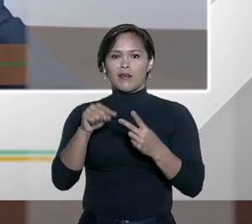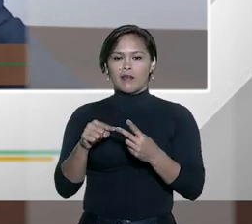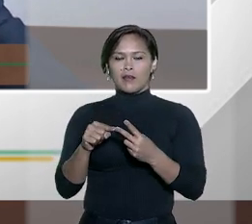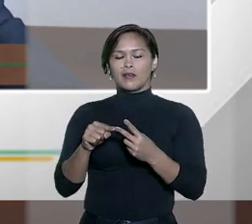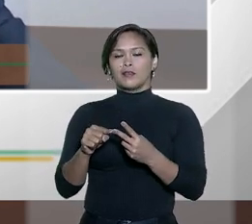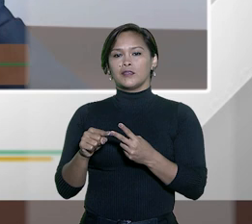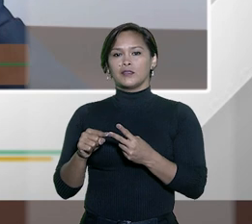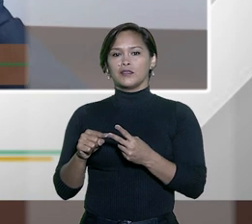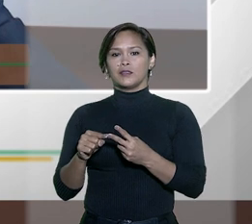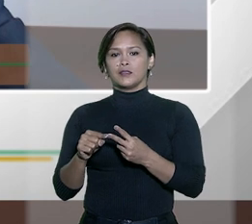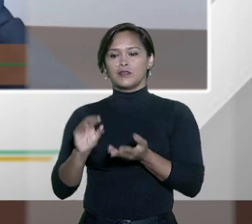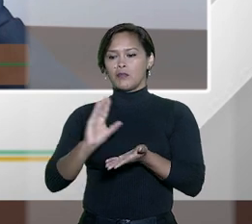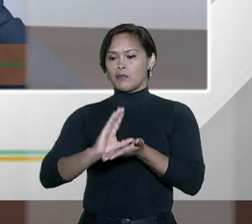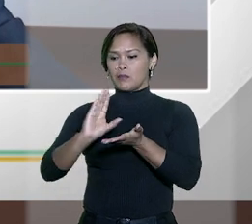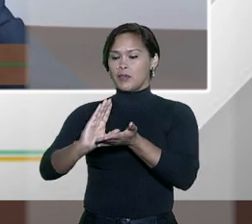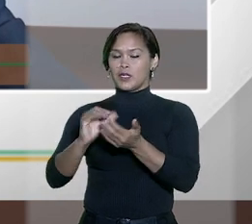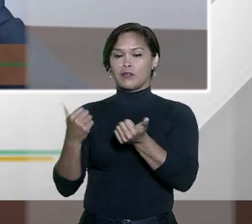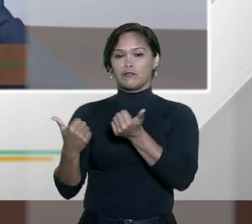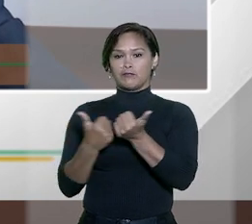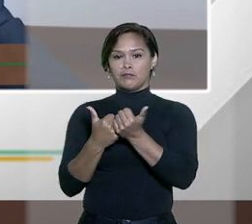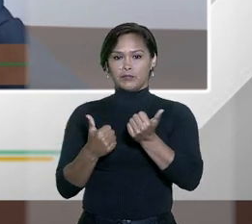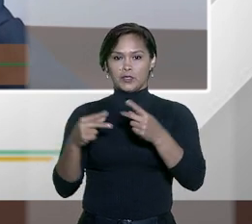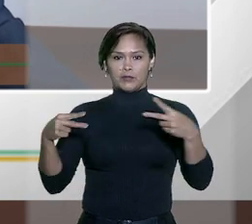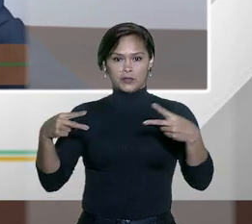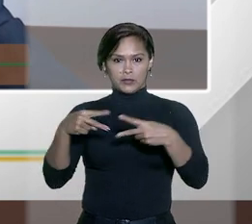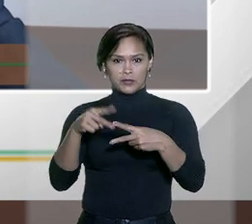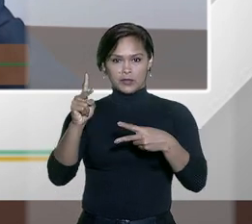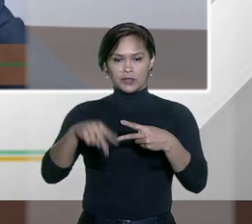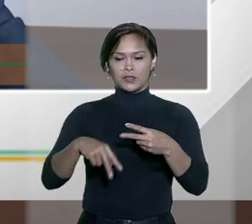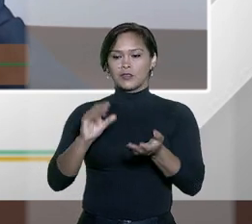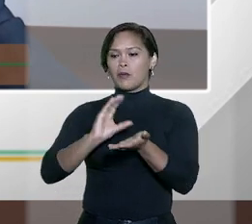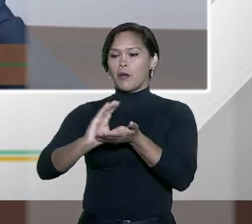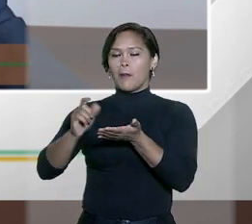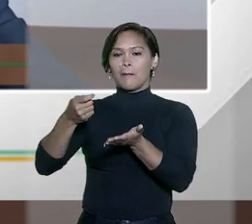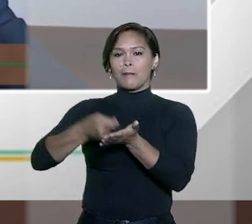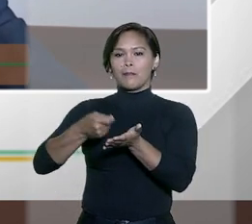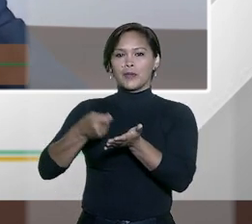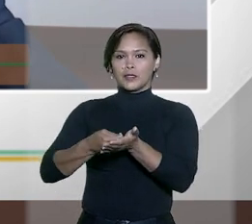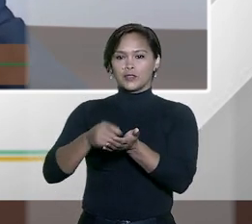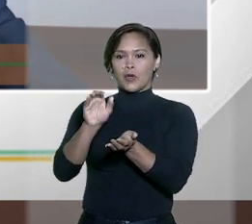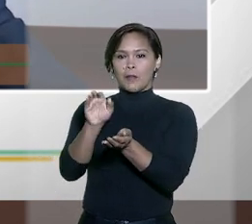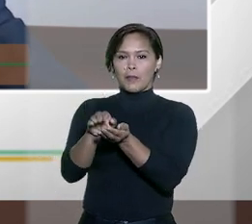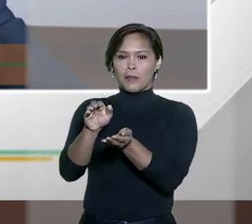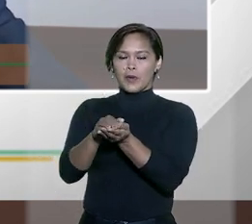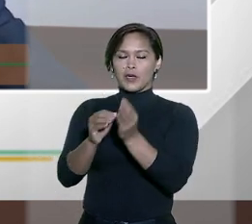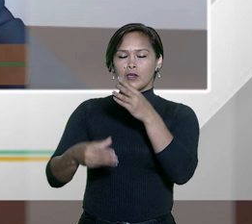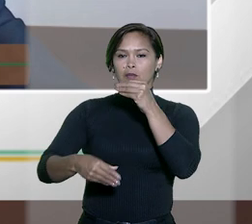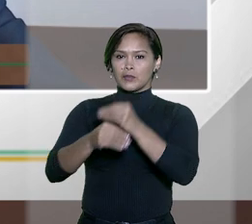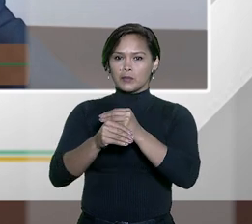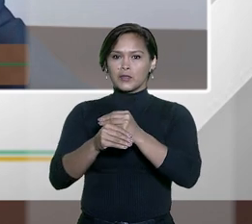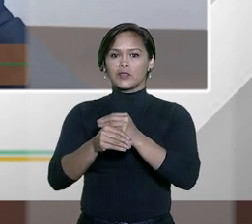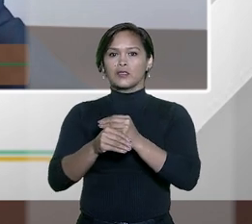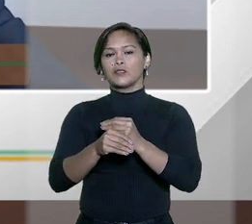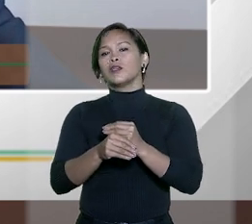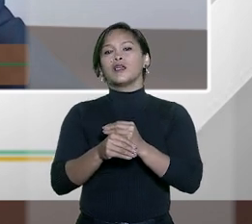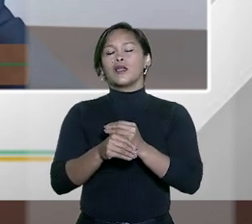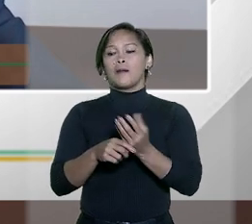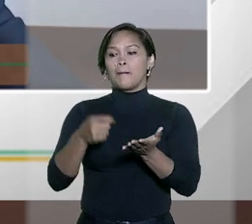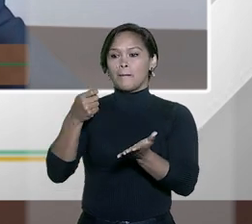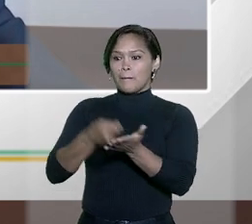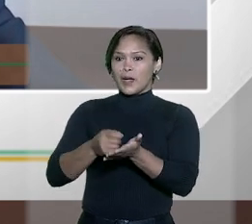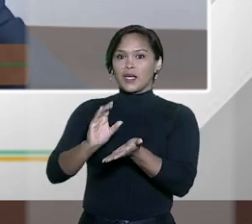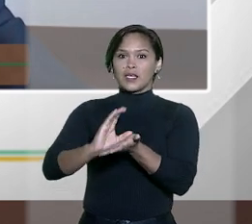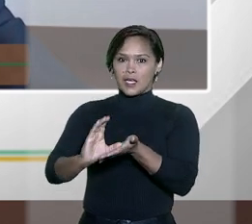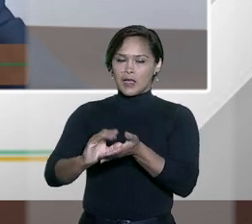aí benefícios previdenciários, são pensões, as suas complementações, enfim, indenizações.